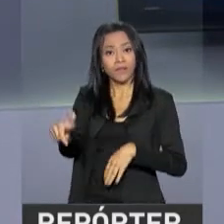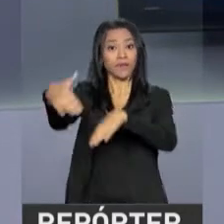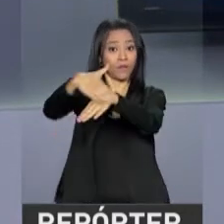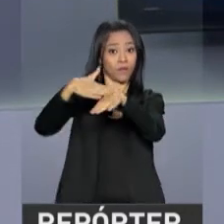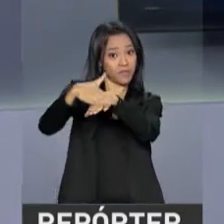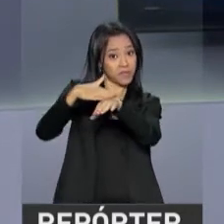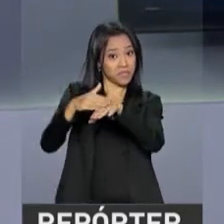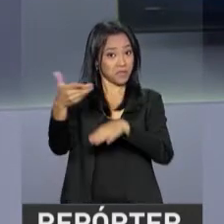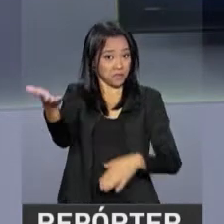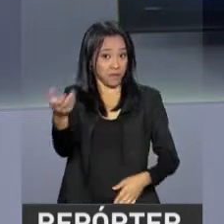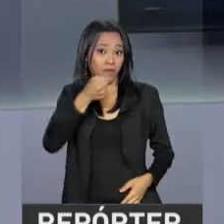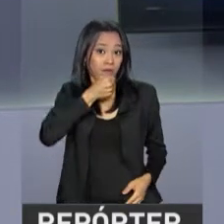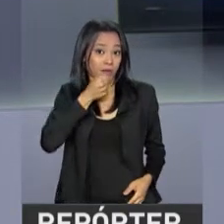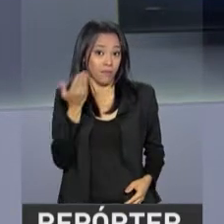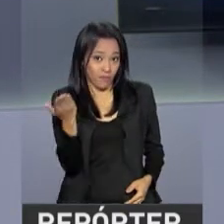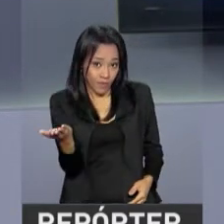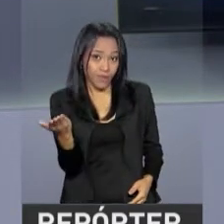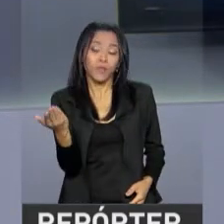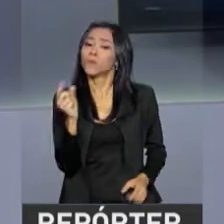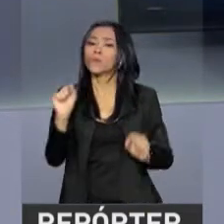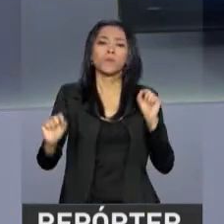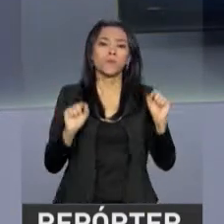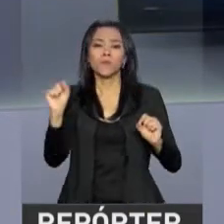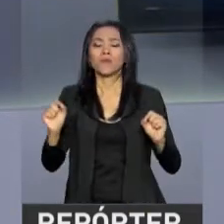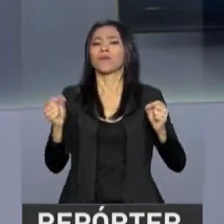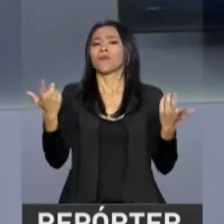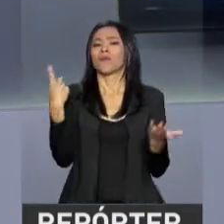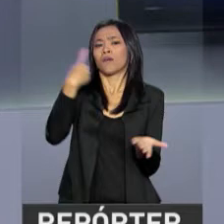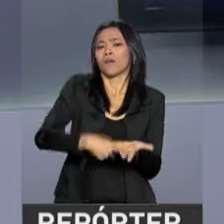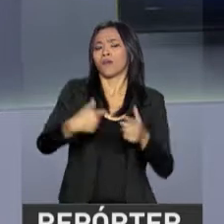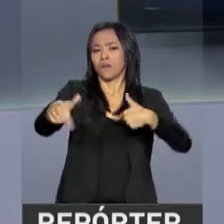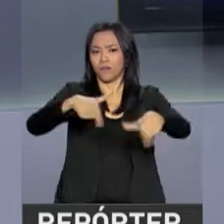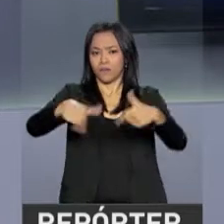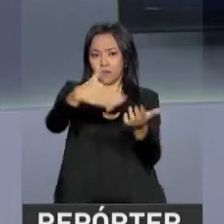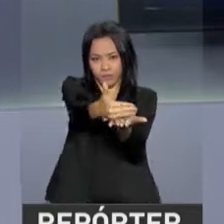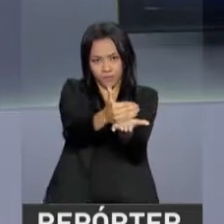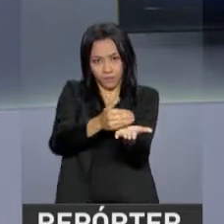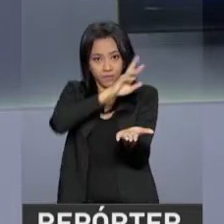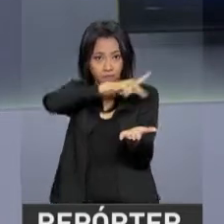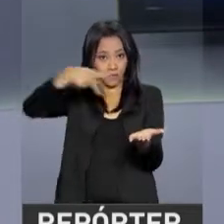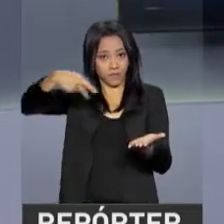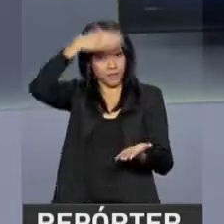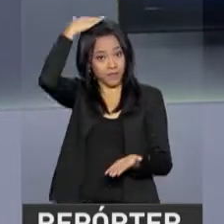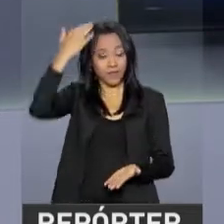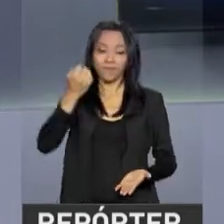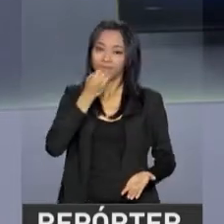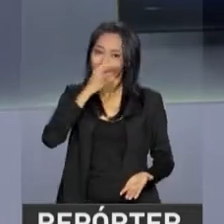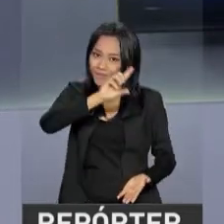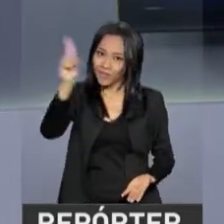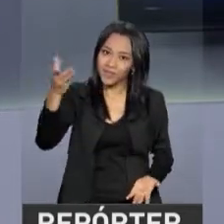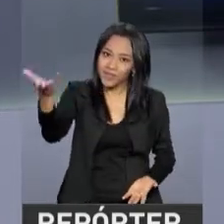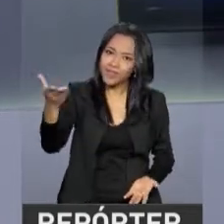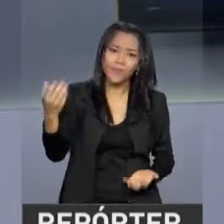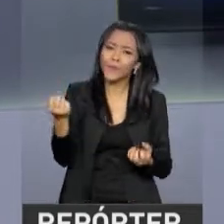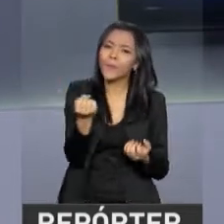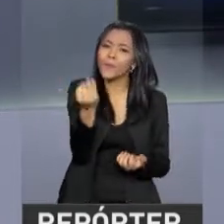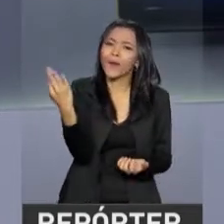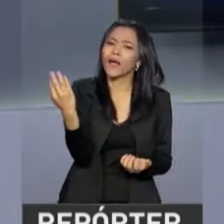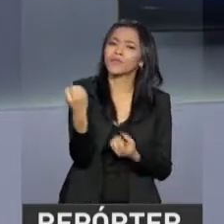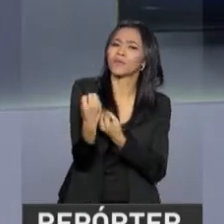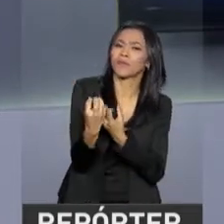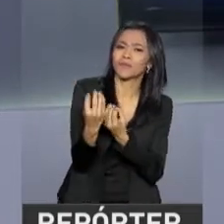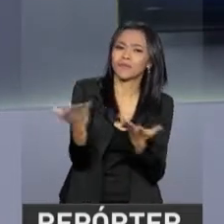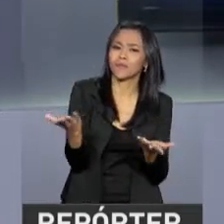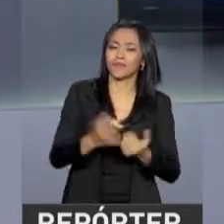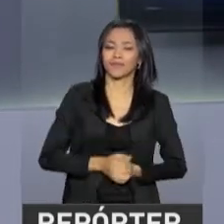vivo com repórter ney pereira sobre a agenda do presidente michel temer bom dia nem quais são suas informações